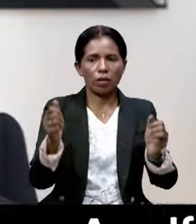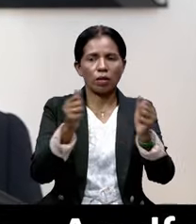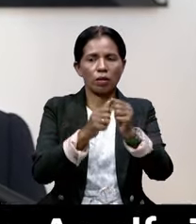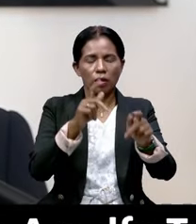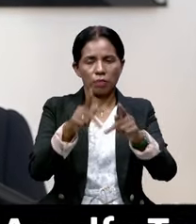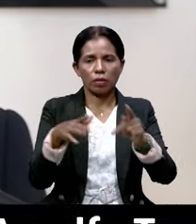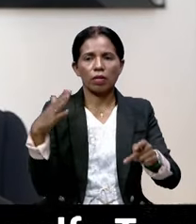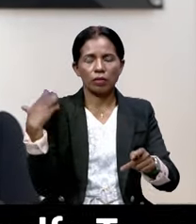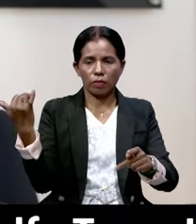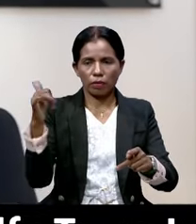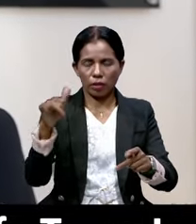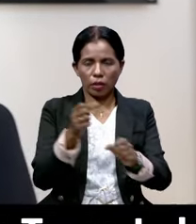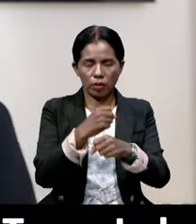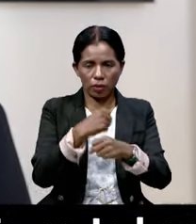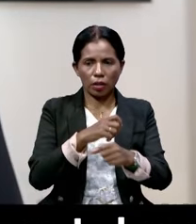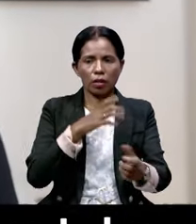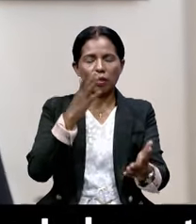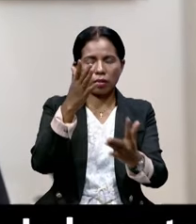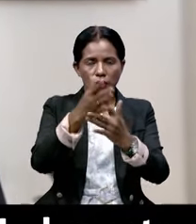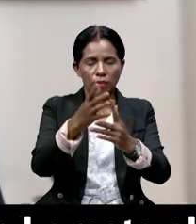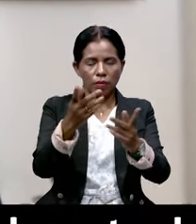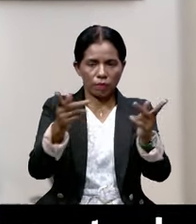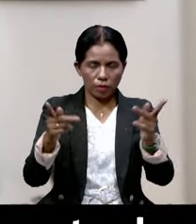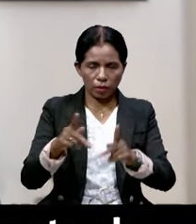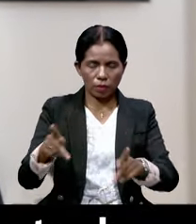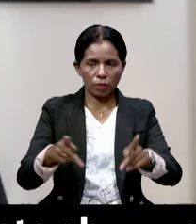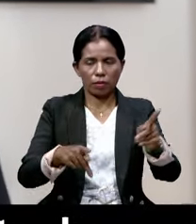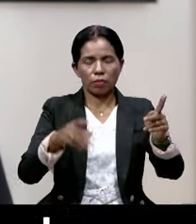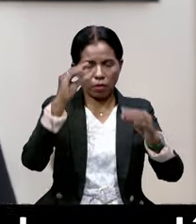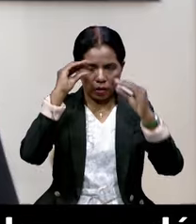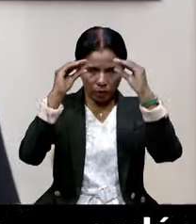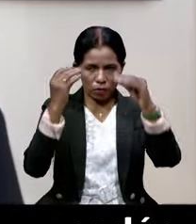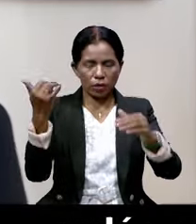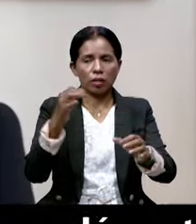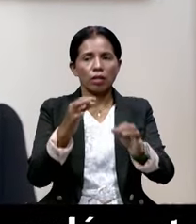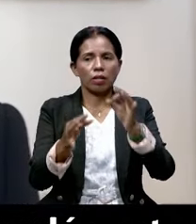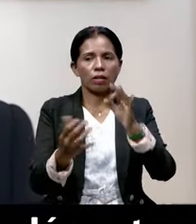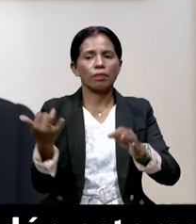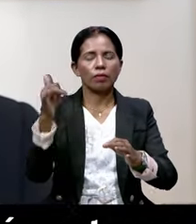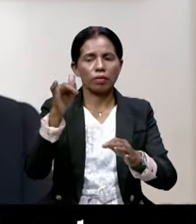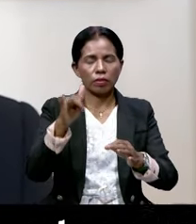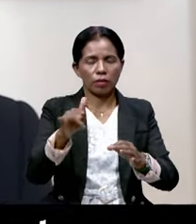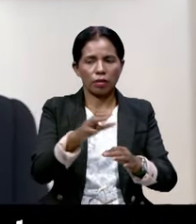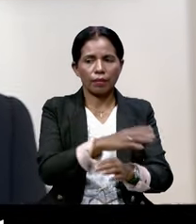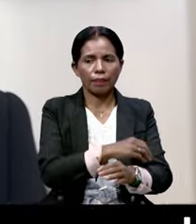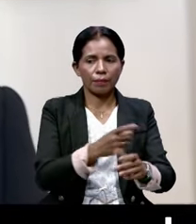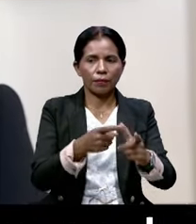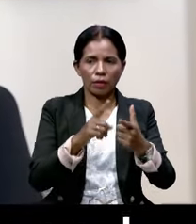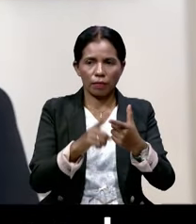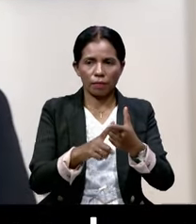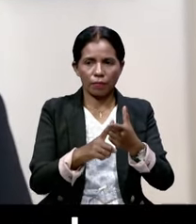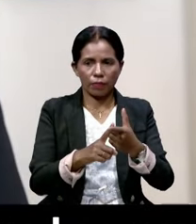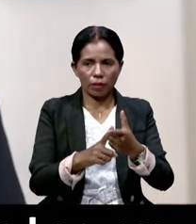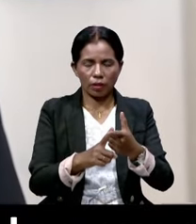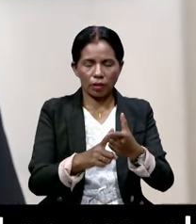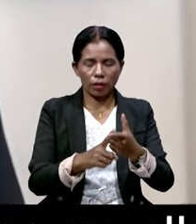mais jovem, mas tu halo também é fato impróprio para tu educar. Mesmo assim, será ninha imputabilidade, será